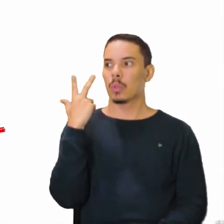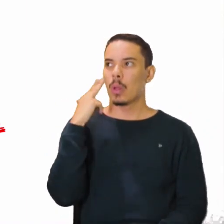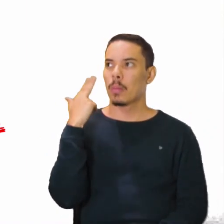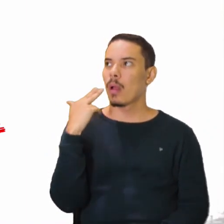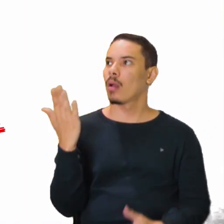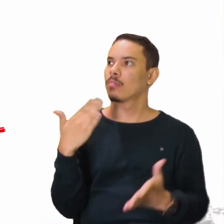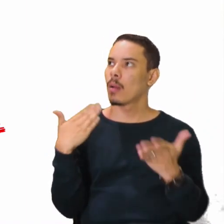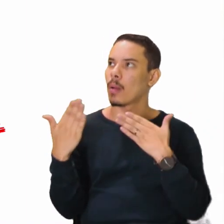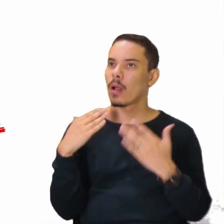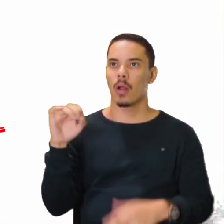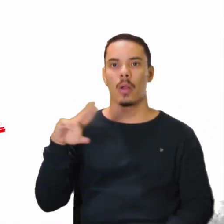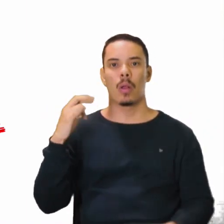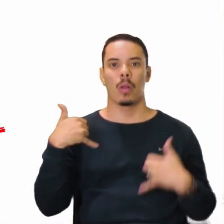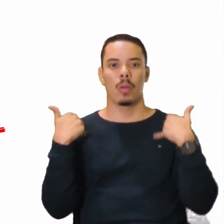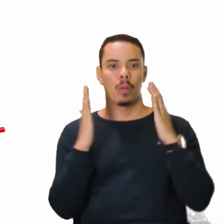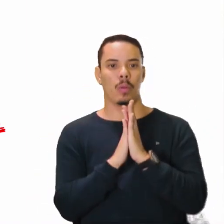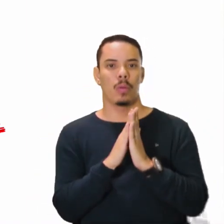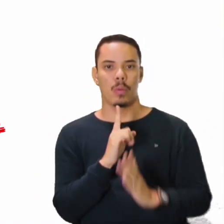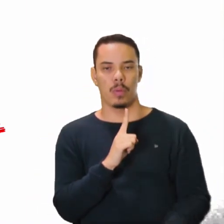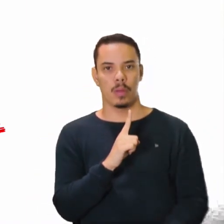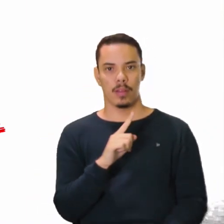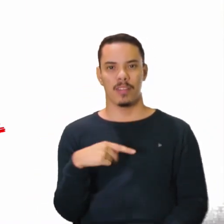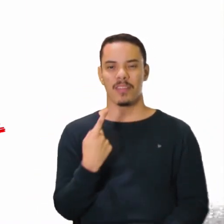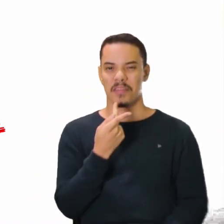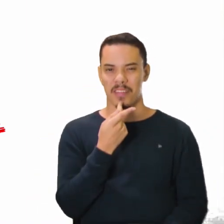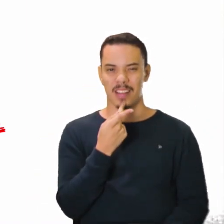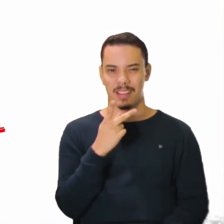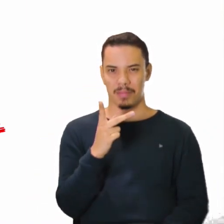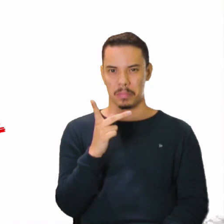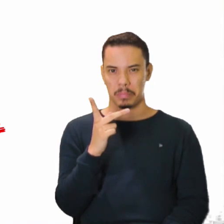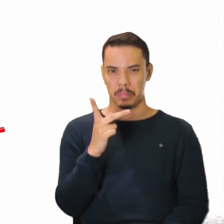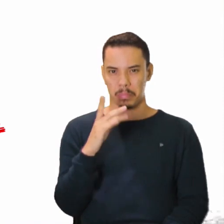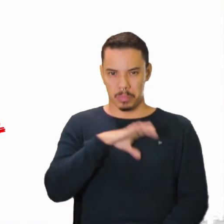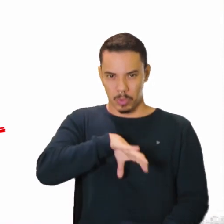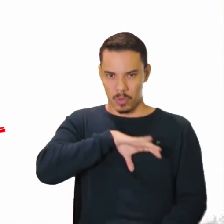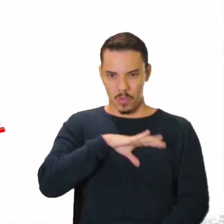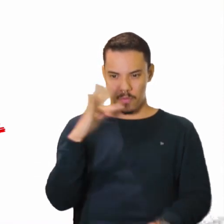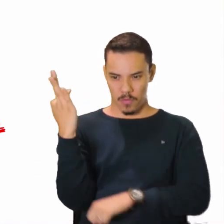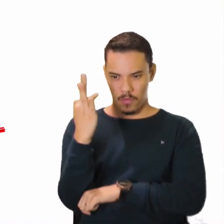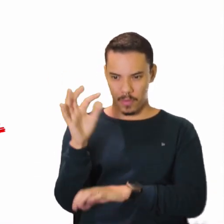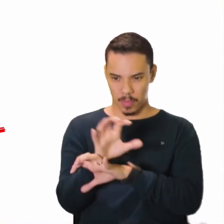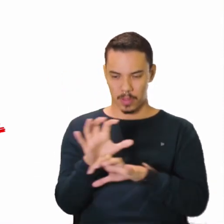que a gente tá no aniversário. Em vez de falar, você vai,